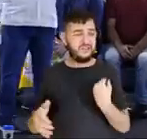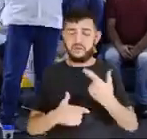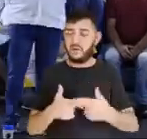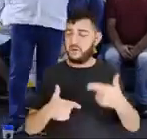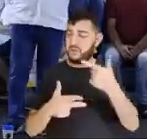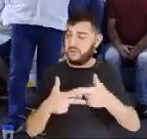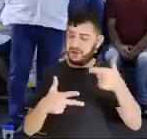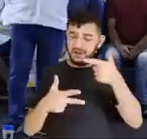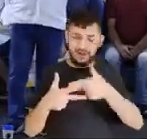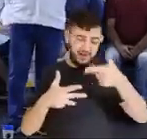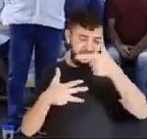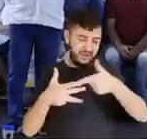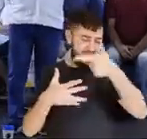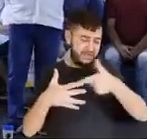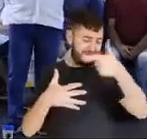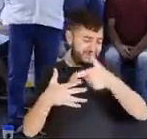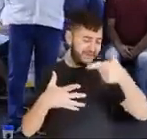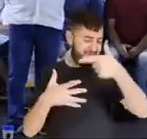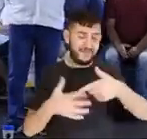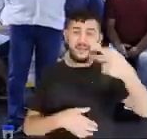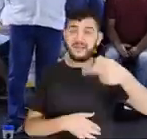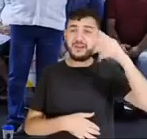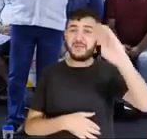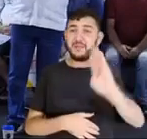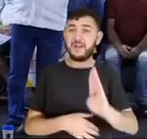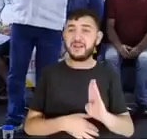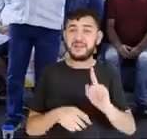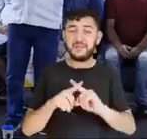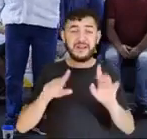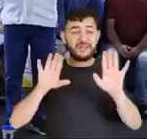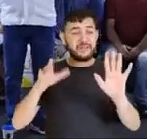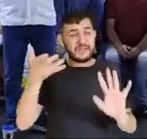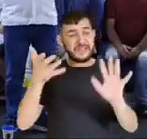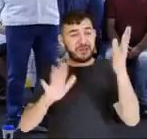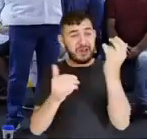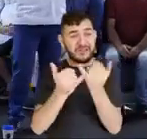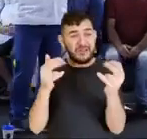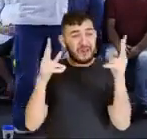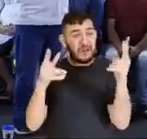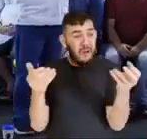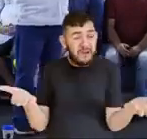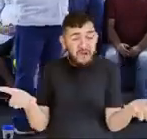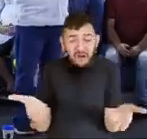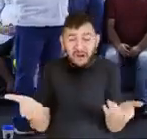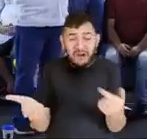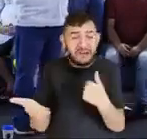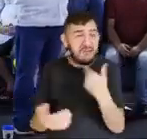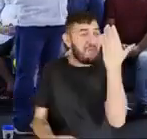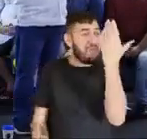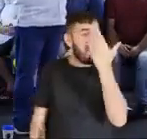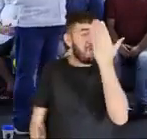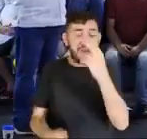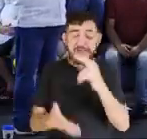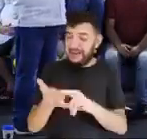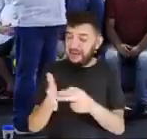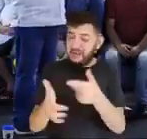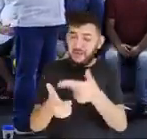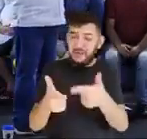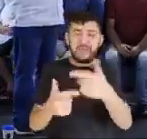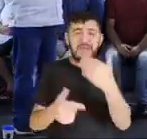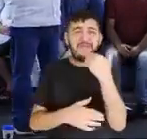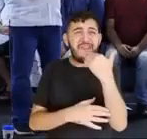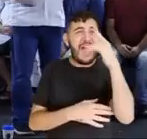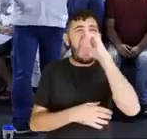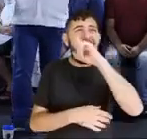nunca vi uma crise como essa. Porque não é só uma crise econômica, não é só uma crise